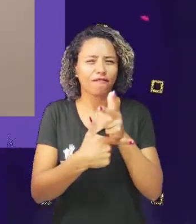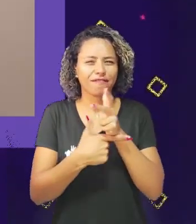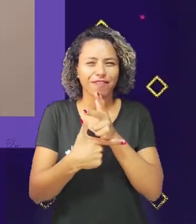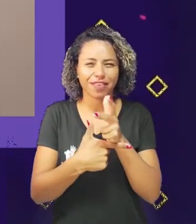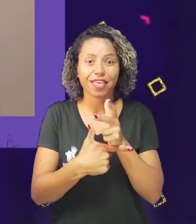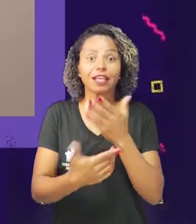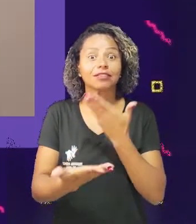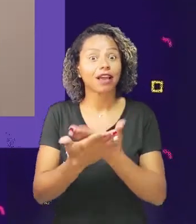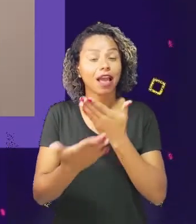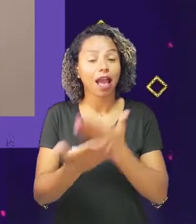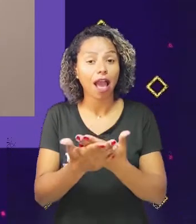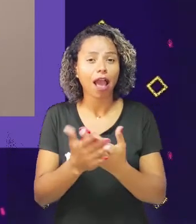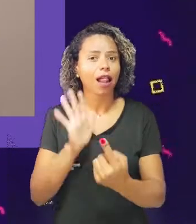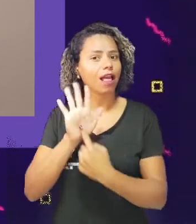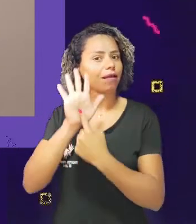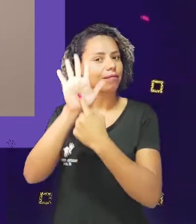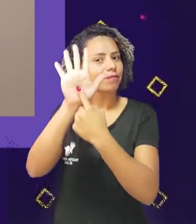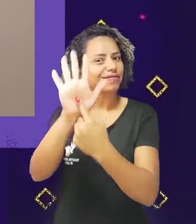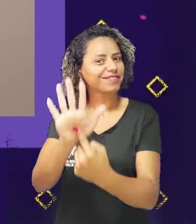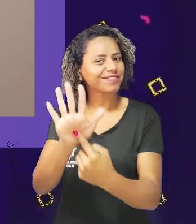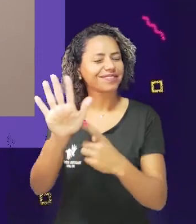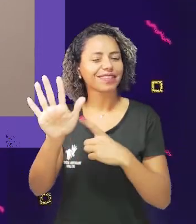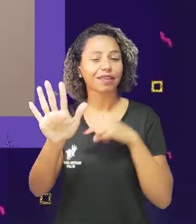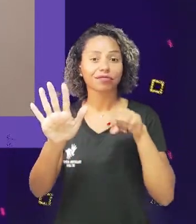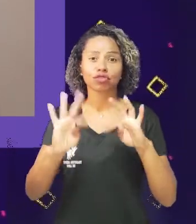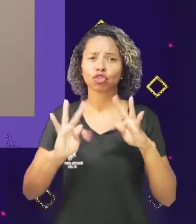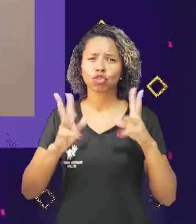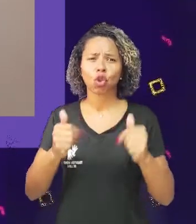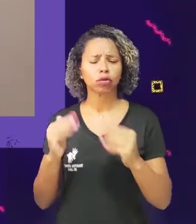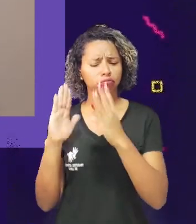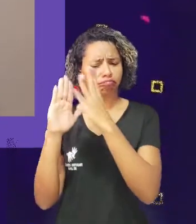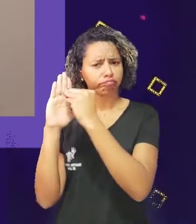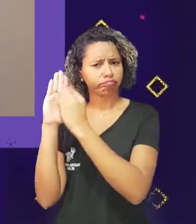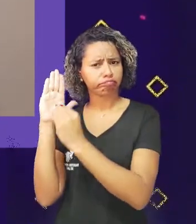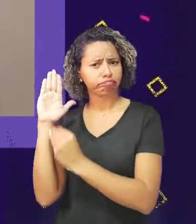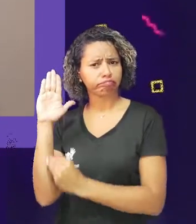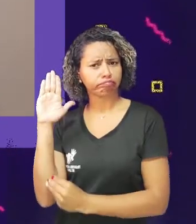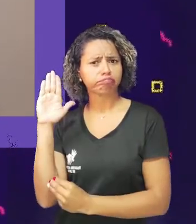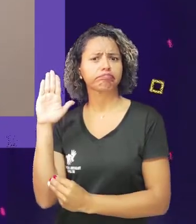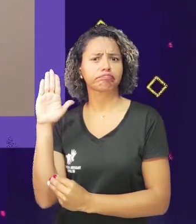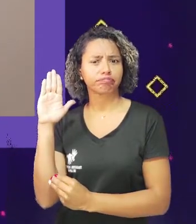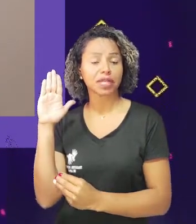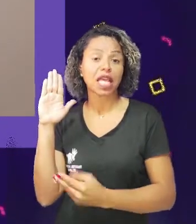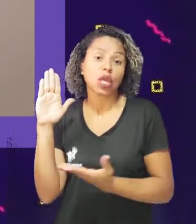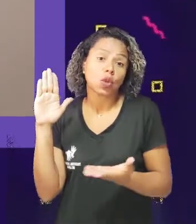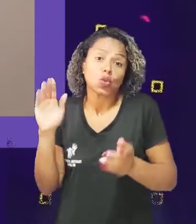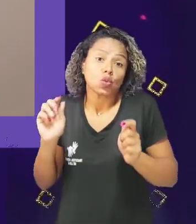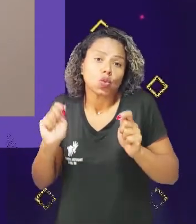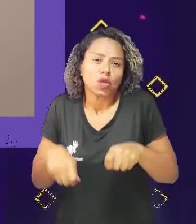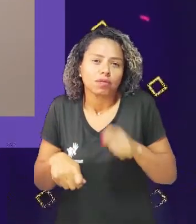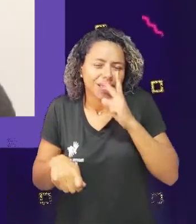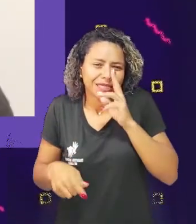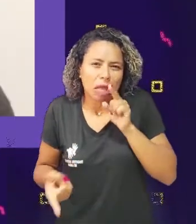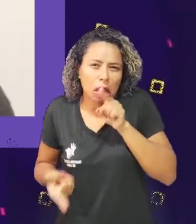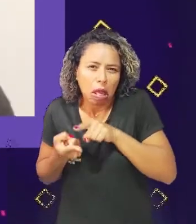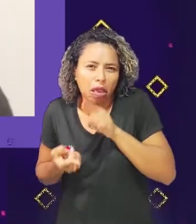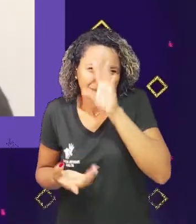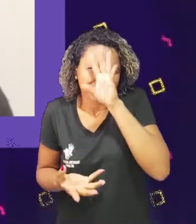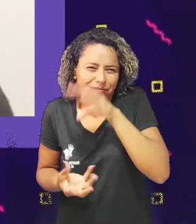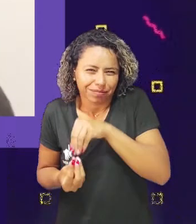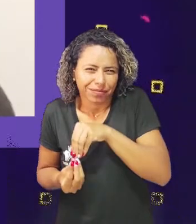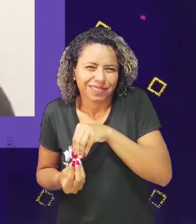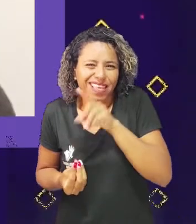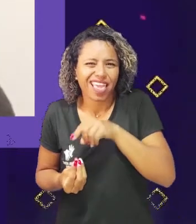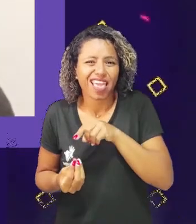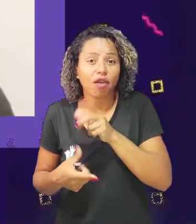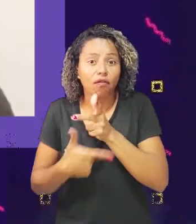projeto gravaram vídeos, videoaulas com o conteúdo que seria apresentado, mas de uma forma